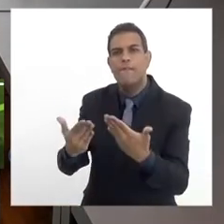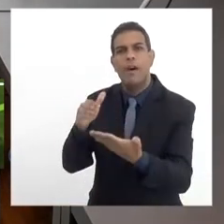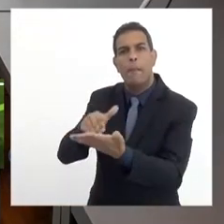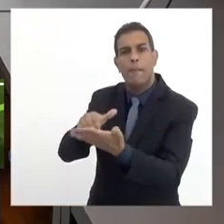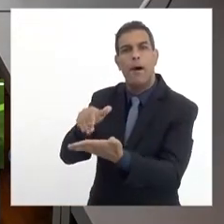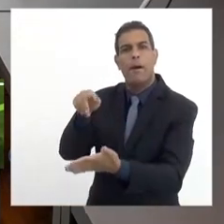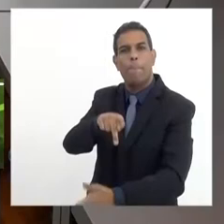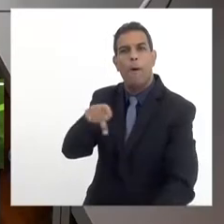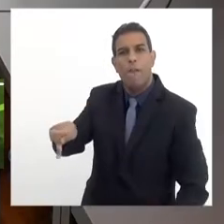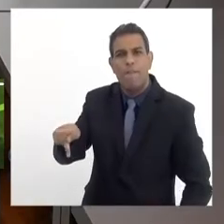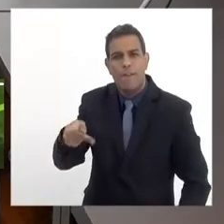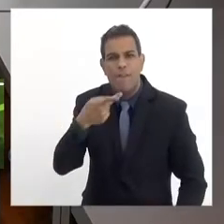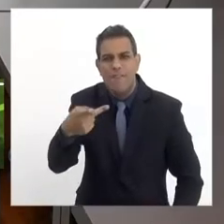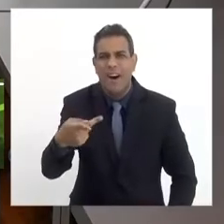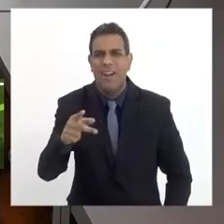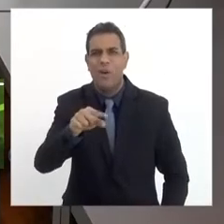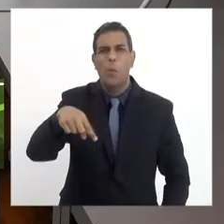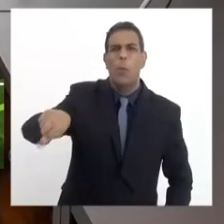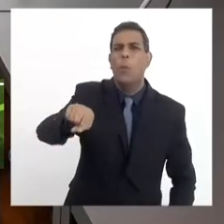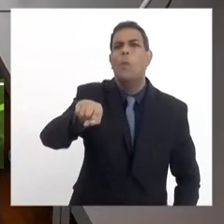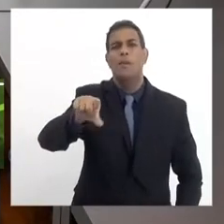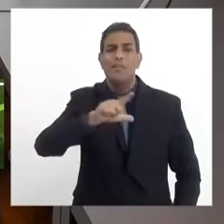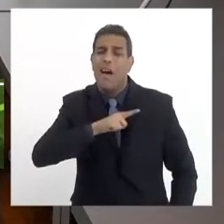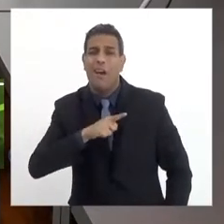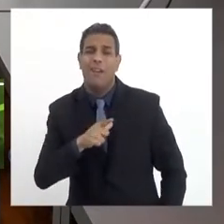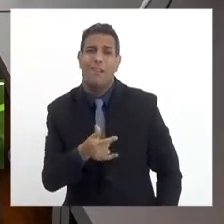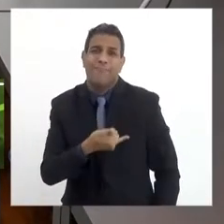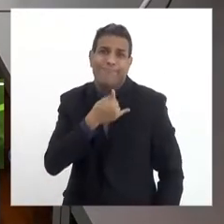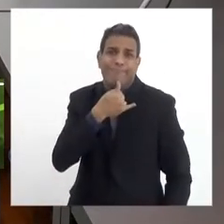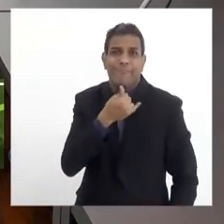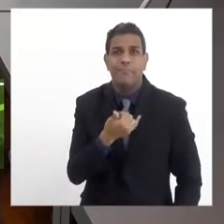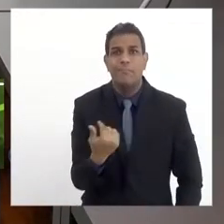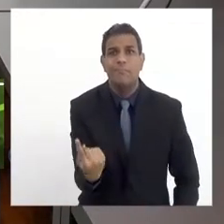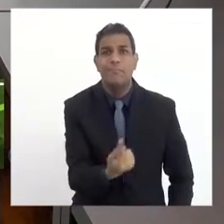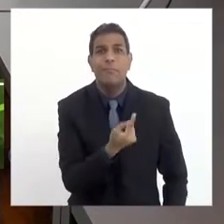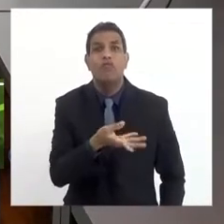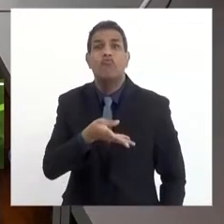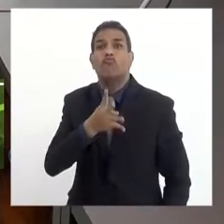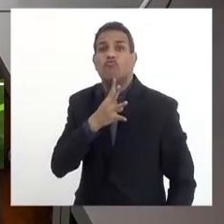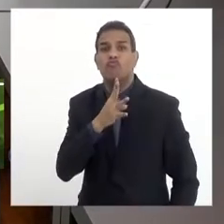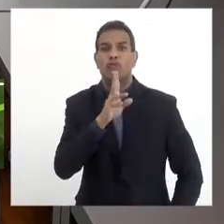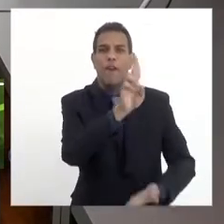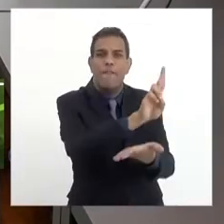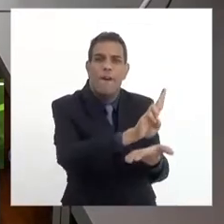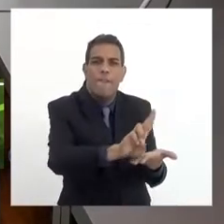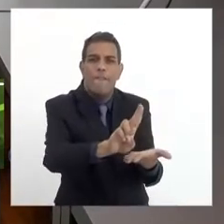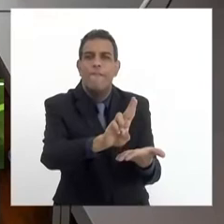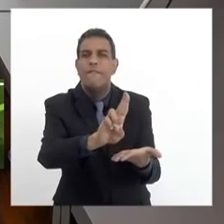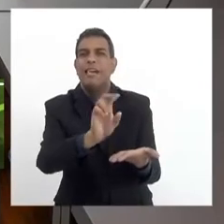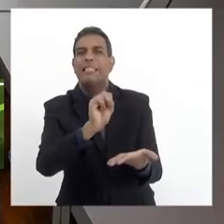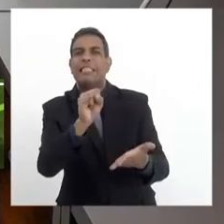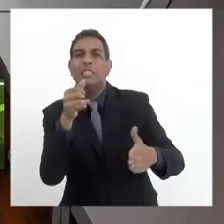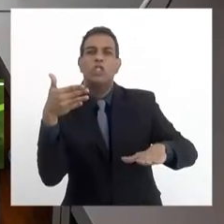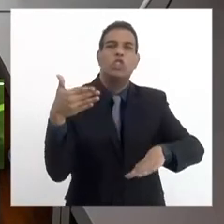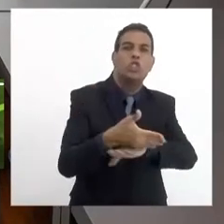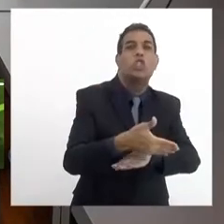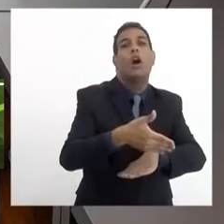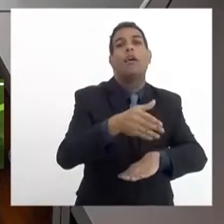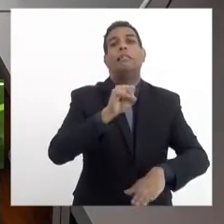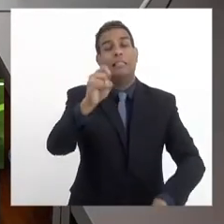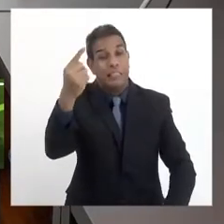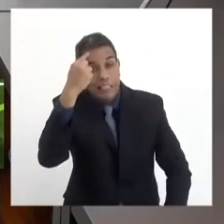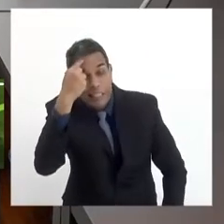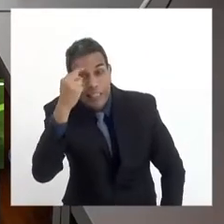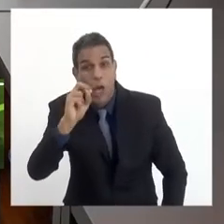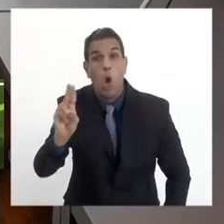a rampa. Só estou dando um primeiro dado de que é isso. Obrigado. Para conhecer essa faculdade, são os que pensam ou os que sobem a escada? São